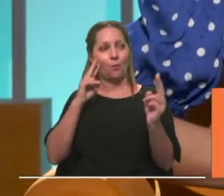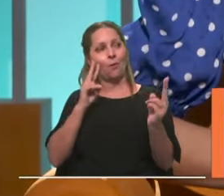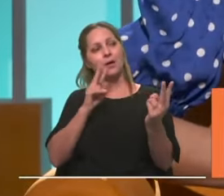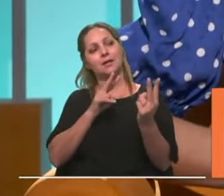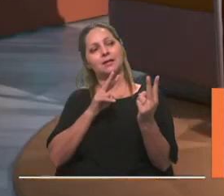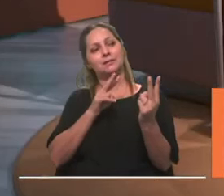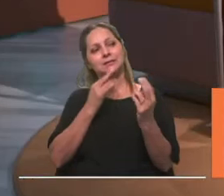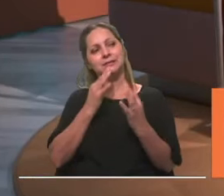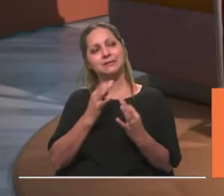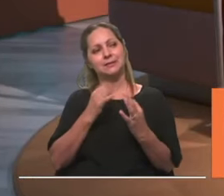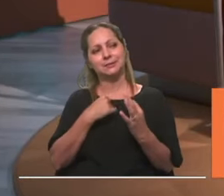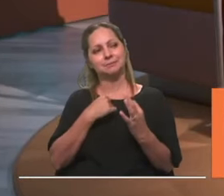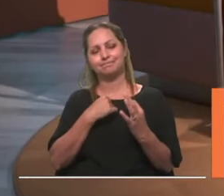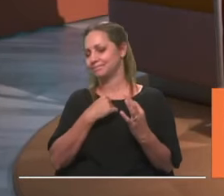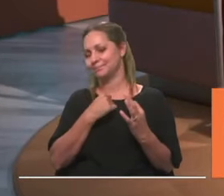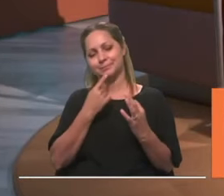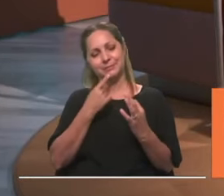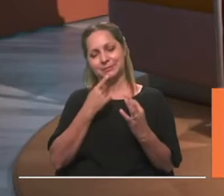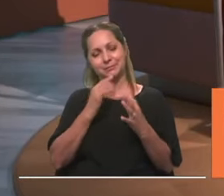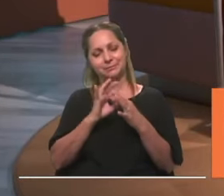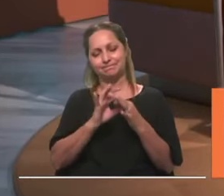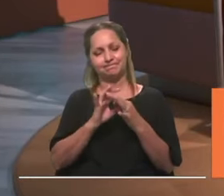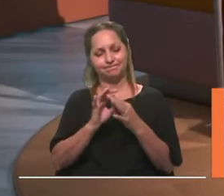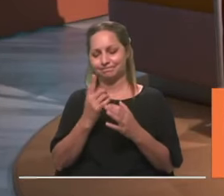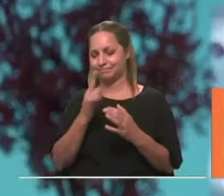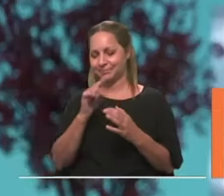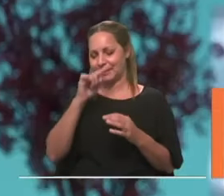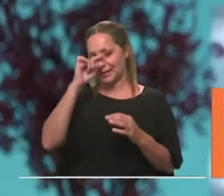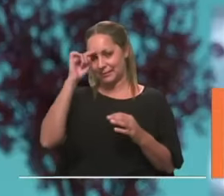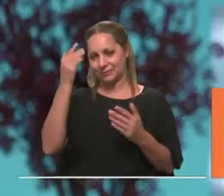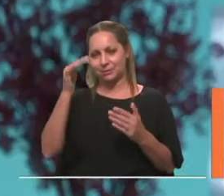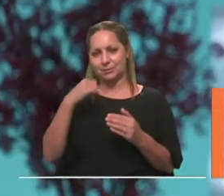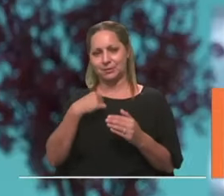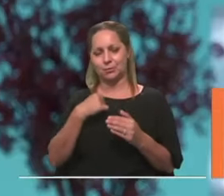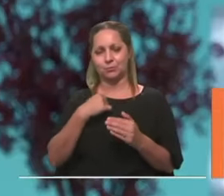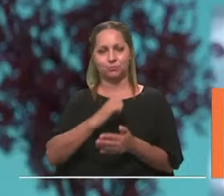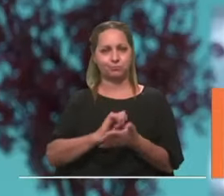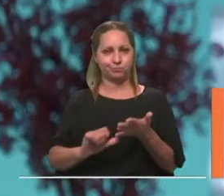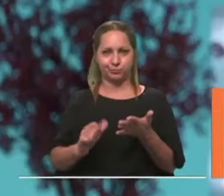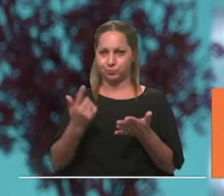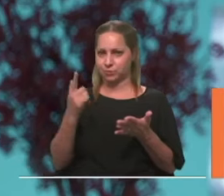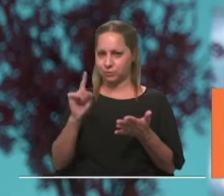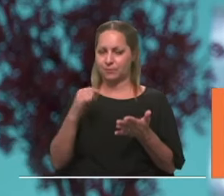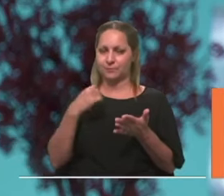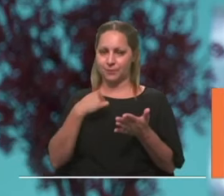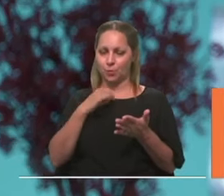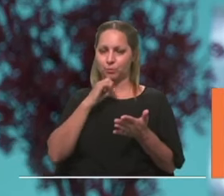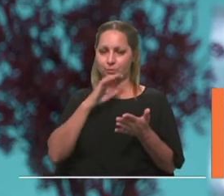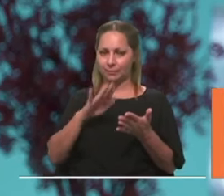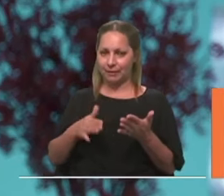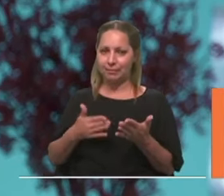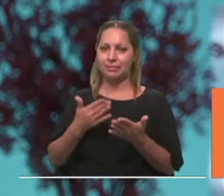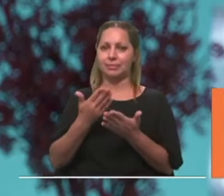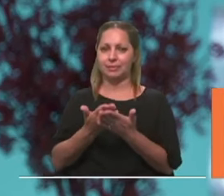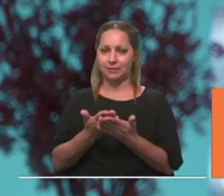Sónia, percebi que não ia dar, ia ser muito difícil, mas também não queria mandar a toalha ao chão, como não mandei, e acabei por dar uma oportunidade,